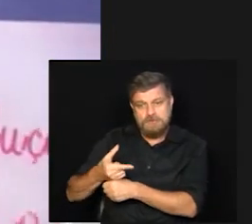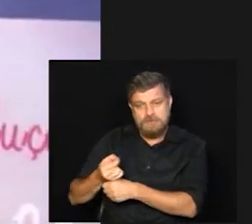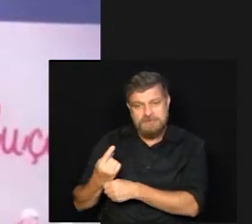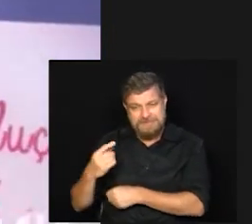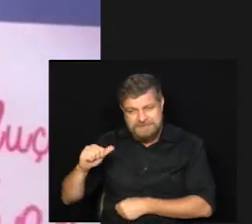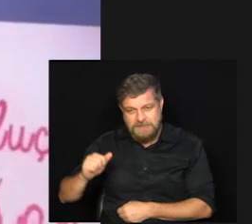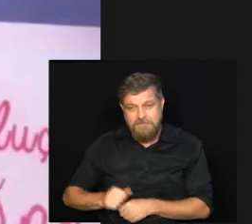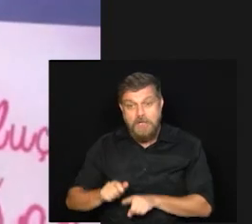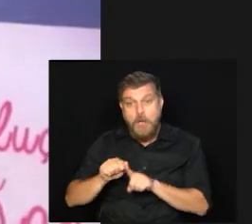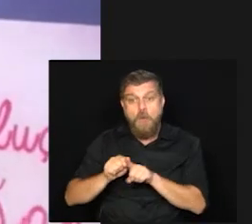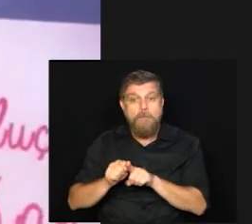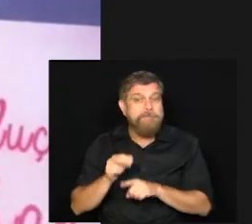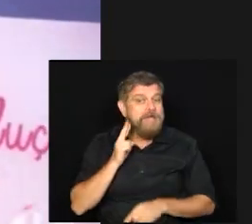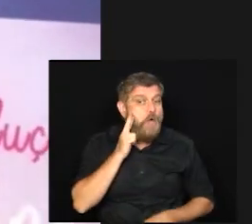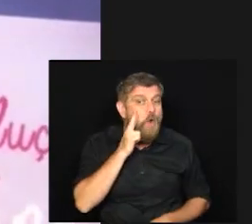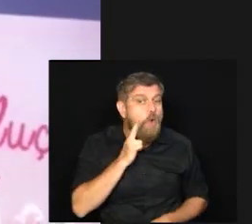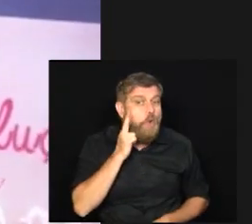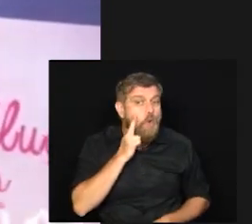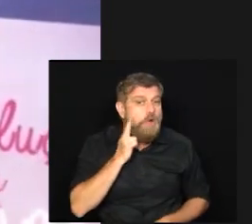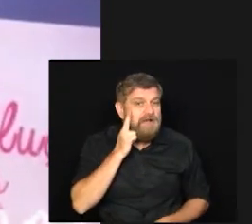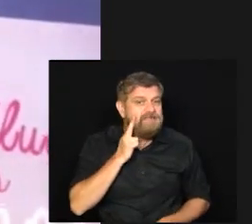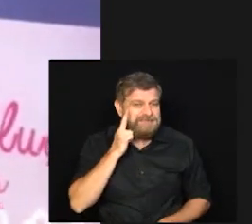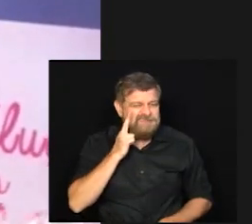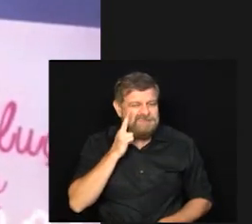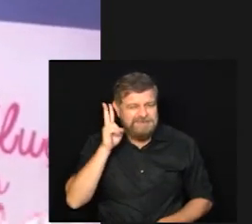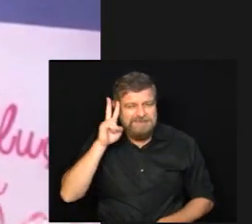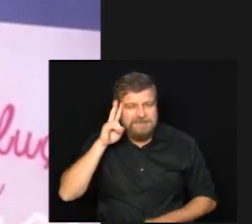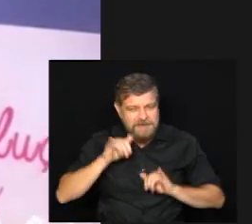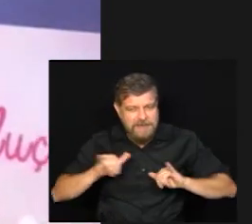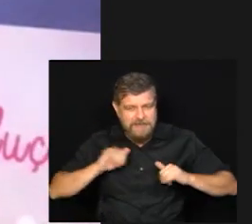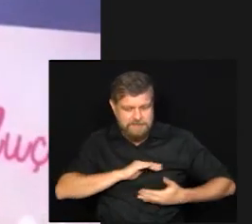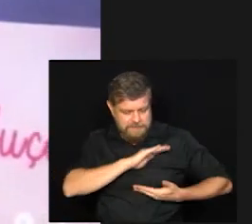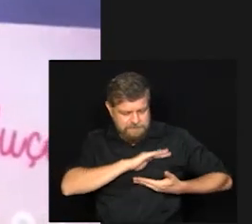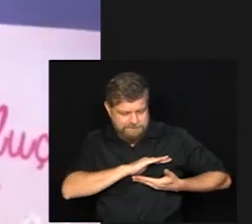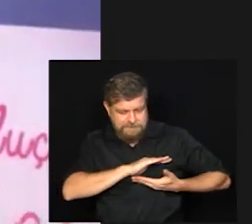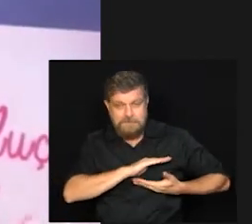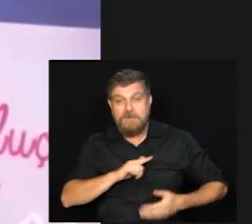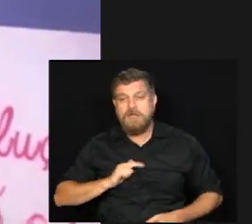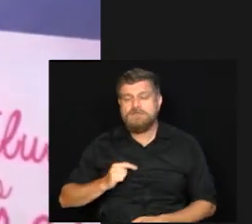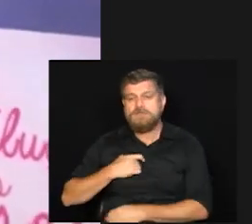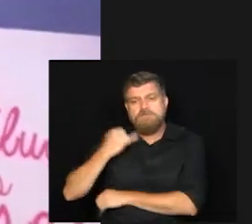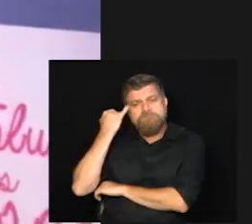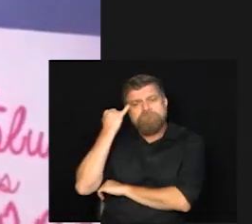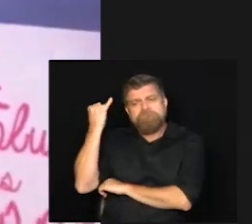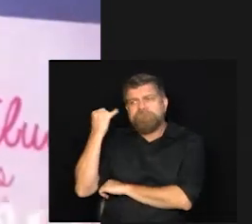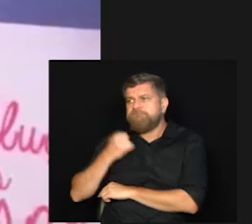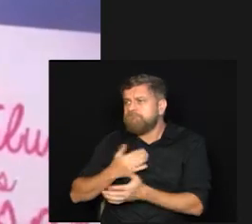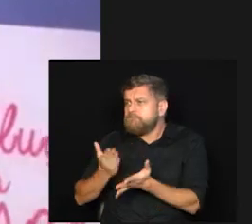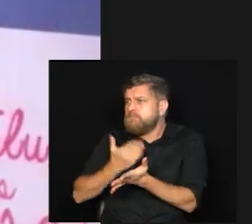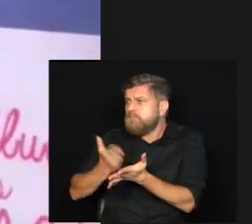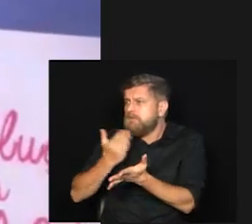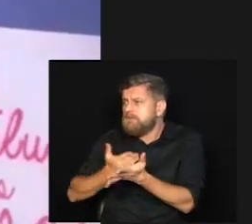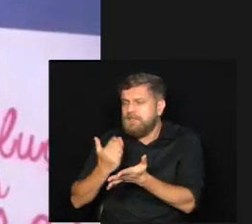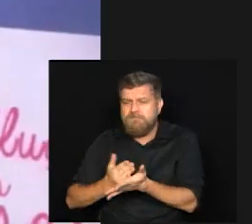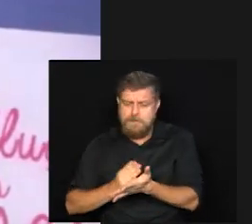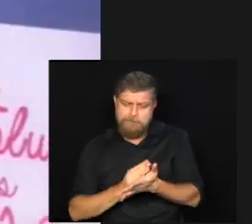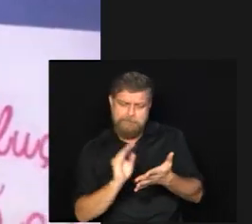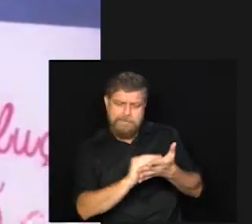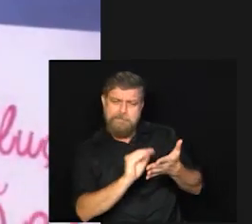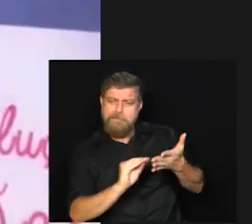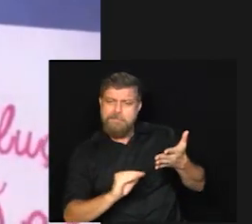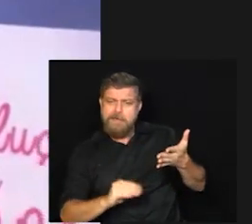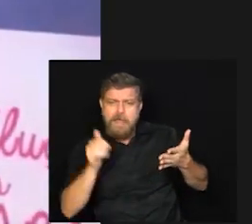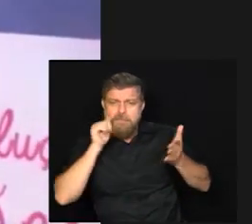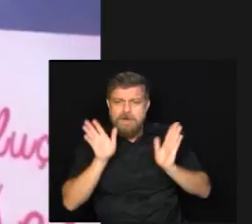Rosa, né? Comemorando o Outubro Rosa. E aí surgiu uma ideia assim, nossa, a gente tem que fazer um livro específico para a